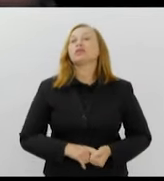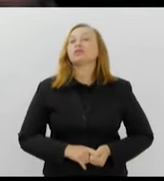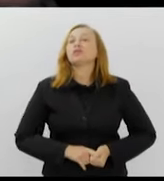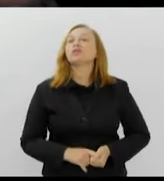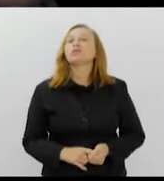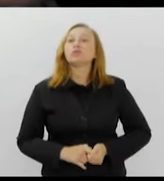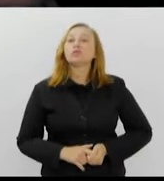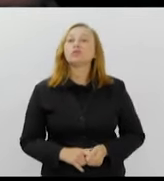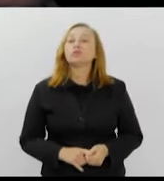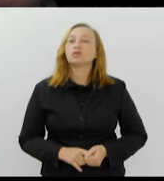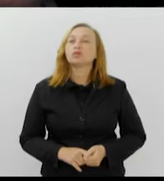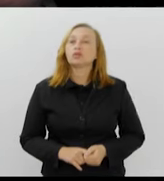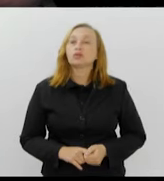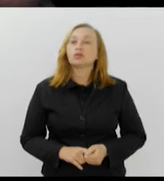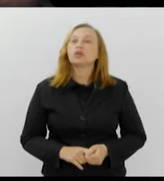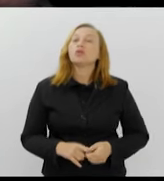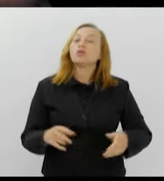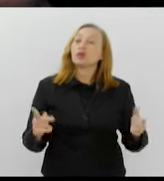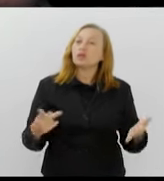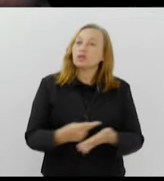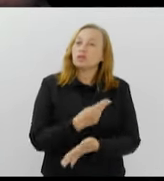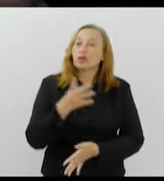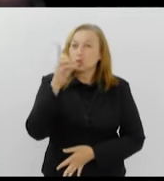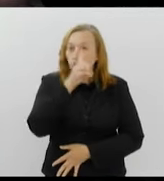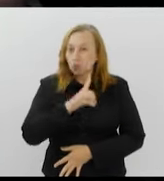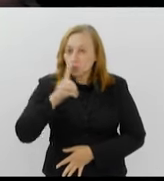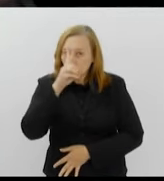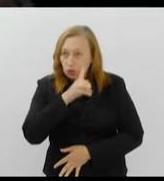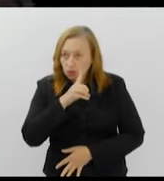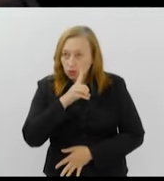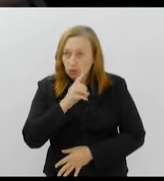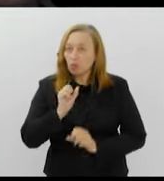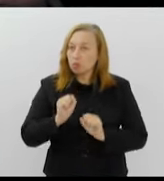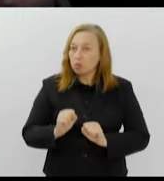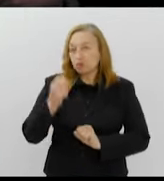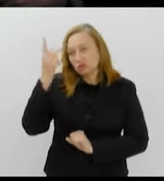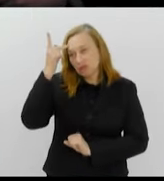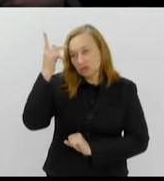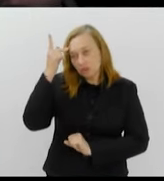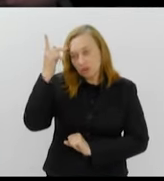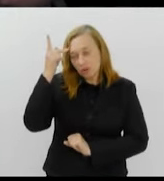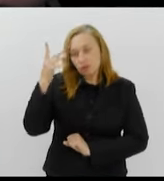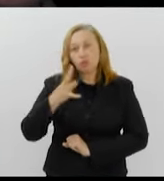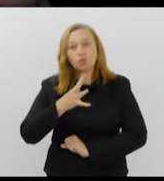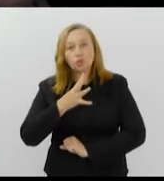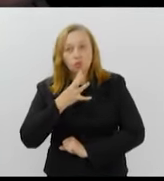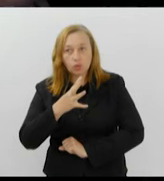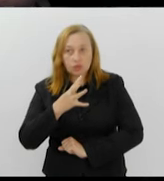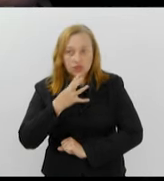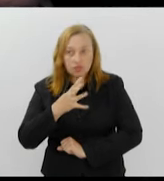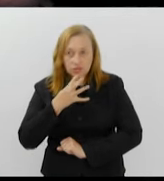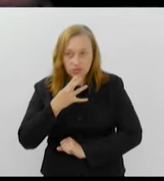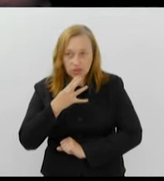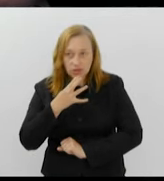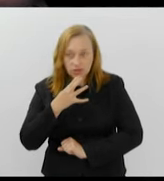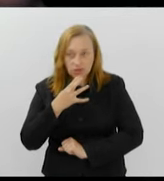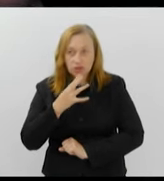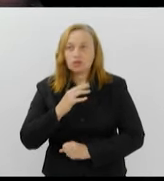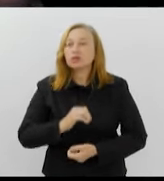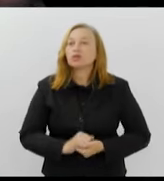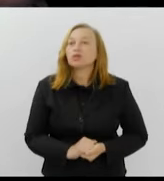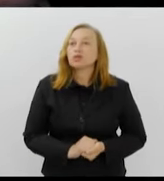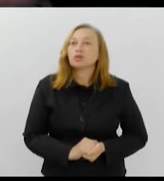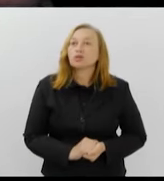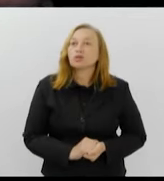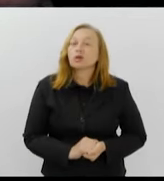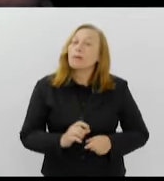relação ao episódio de domingo que eu pude em São Paulo tomar conhecimento dos desdobramentos